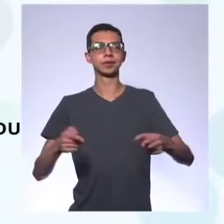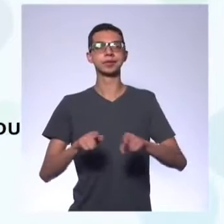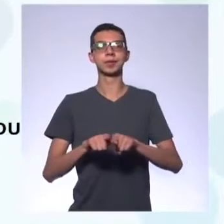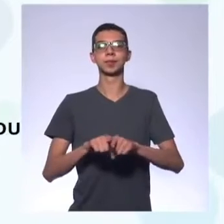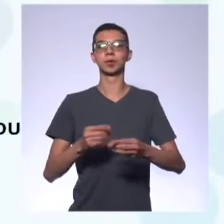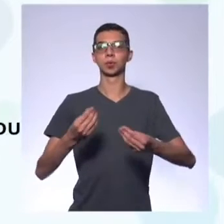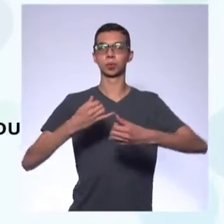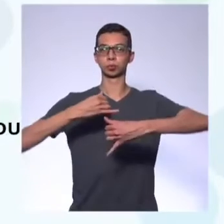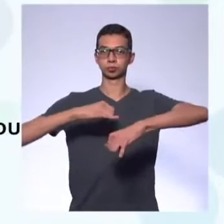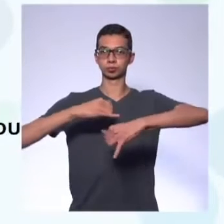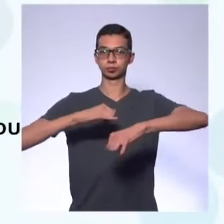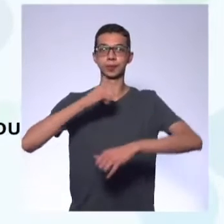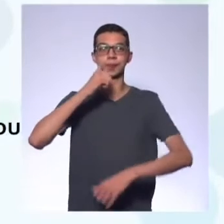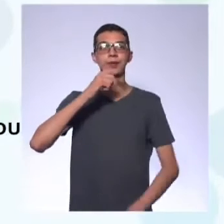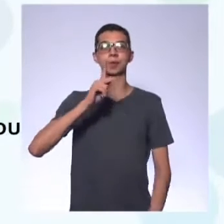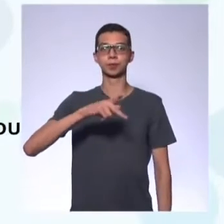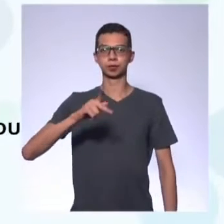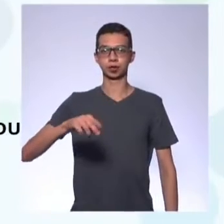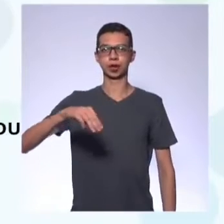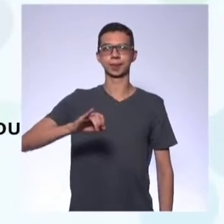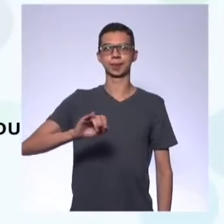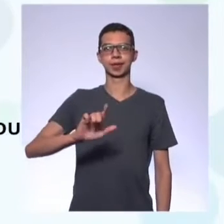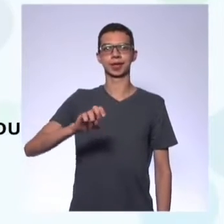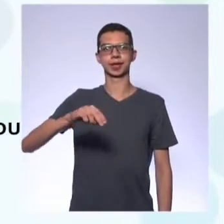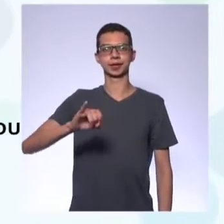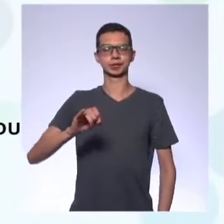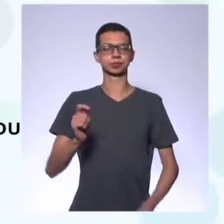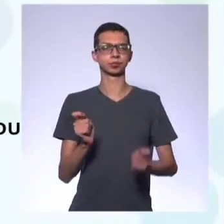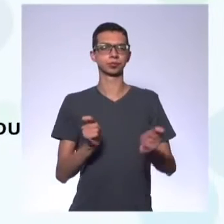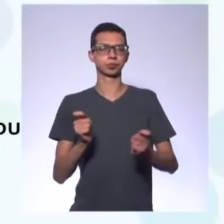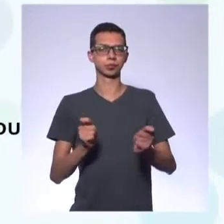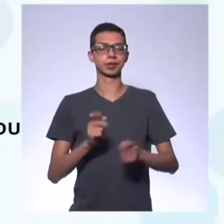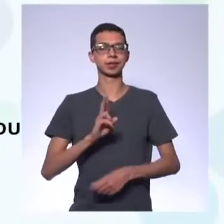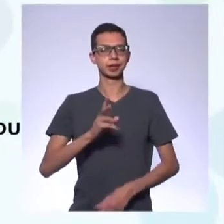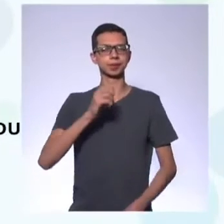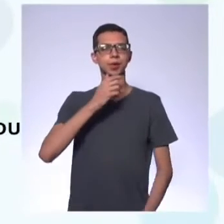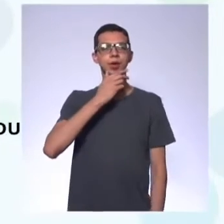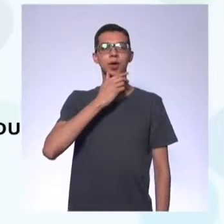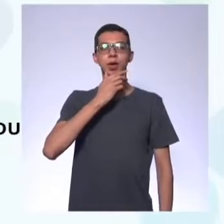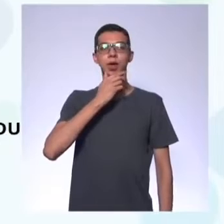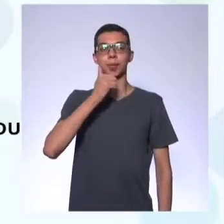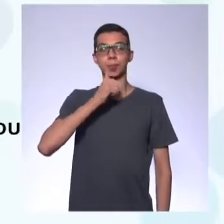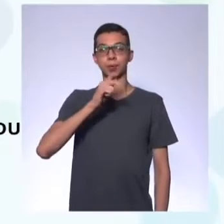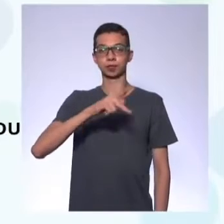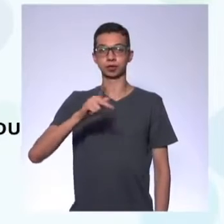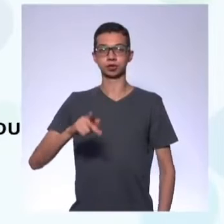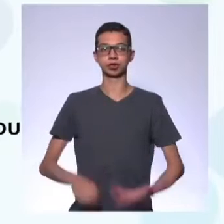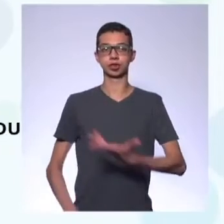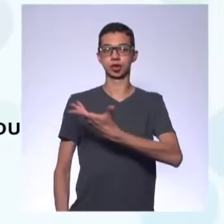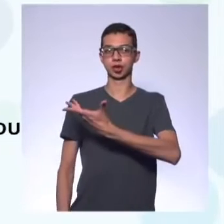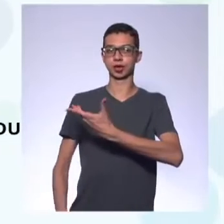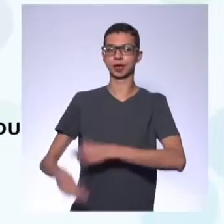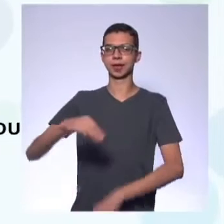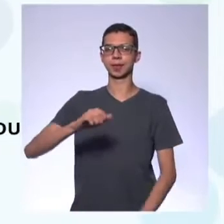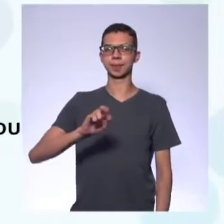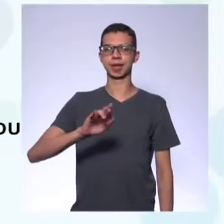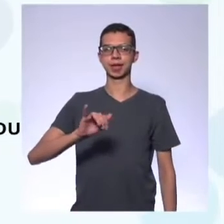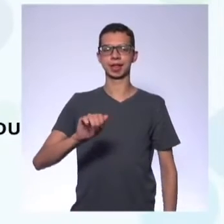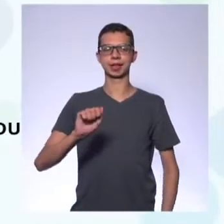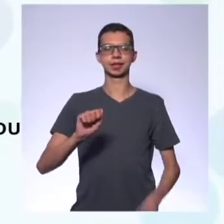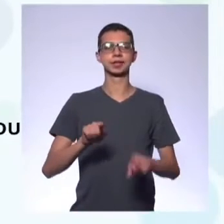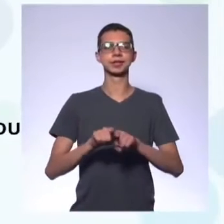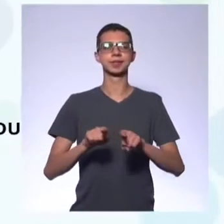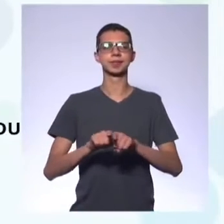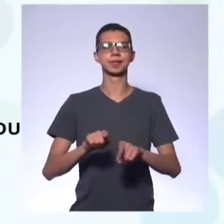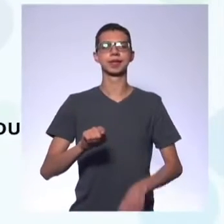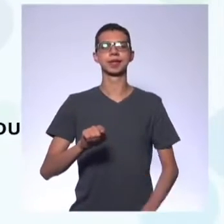Milene está na regência, sempre a professora Mariana, o professor Sérgio, eu estou aqui sempre no apoio, que é um trabalho colaborativo